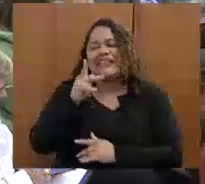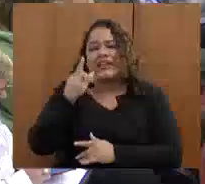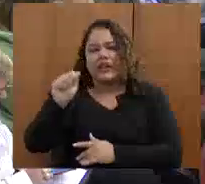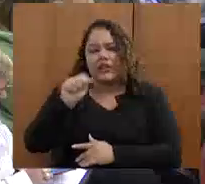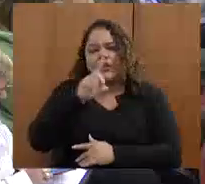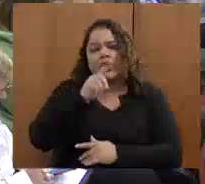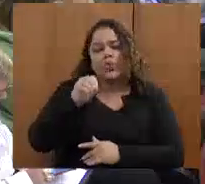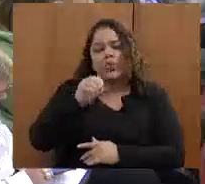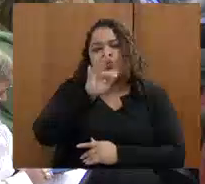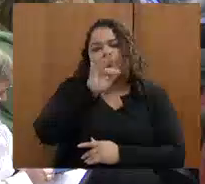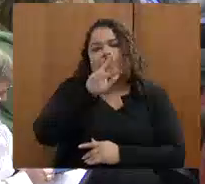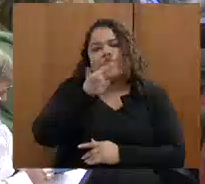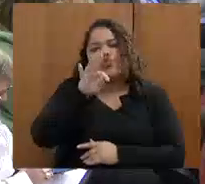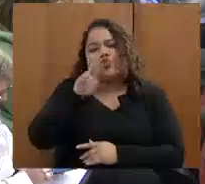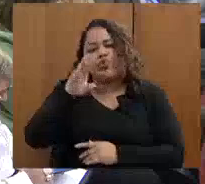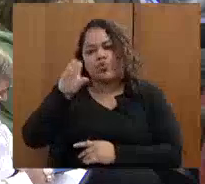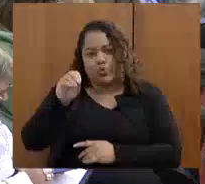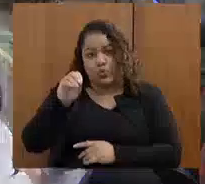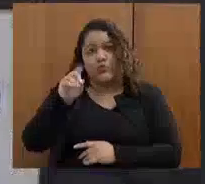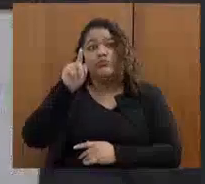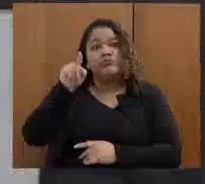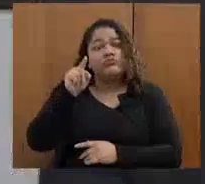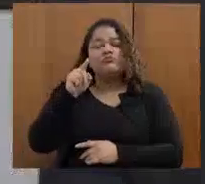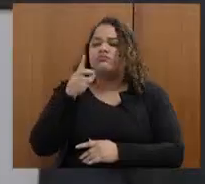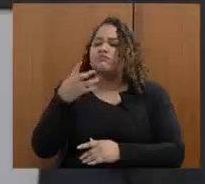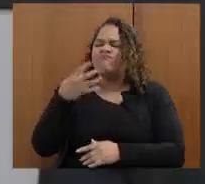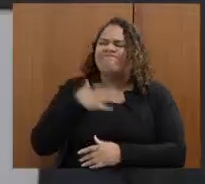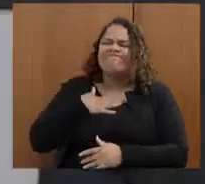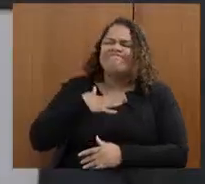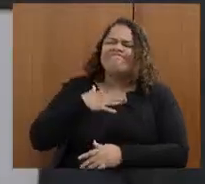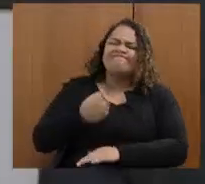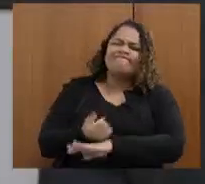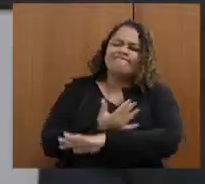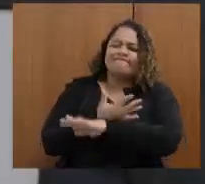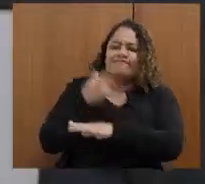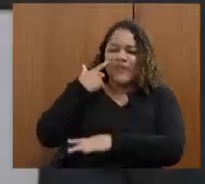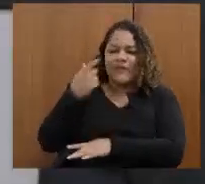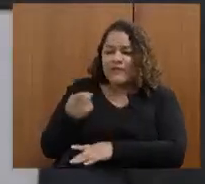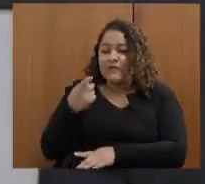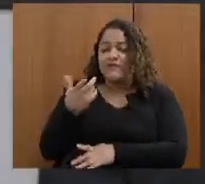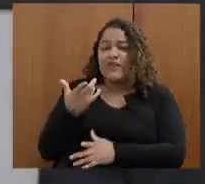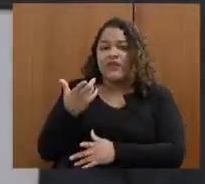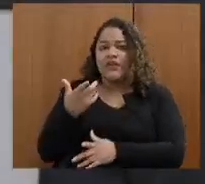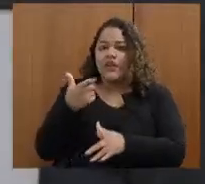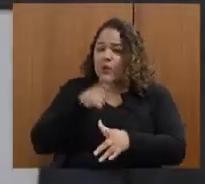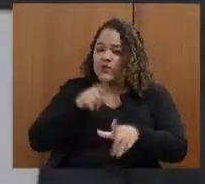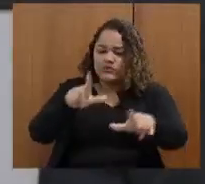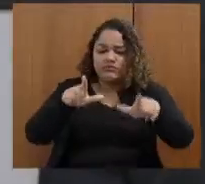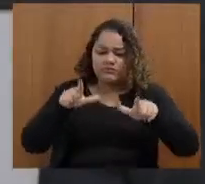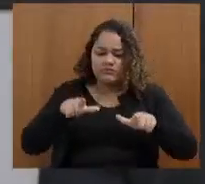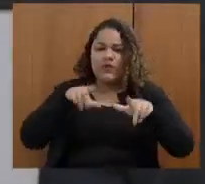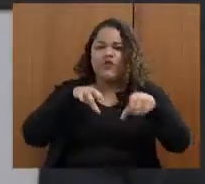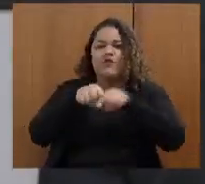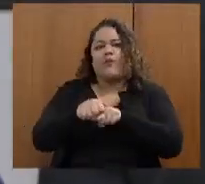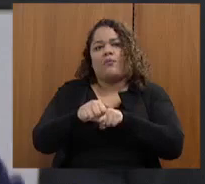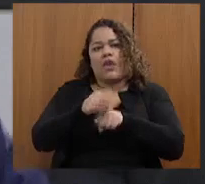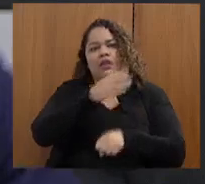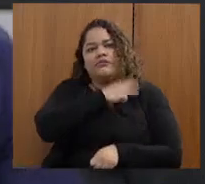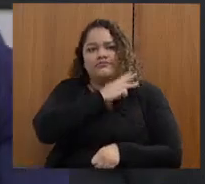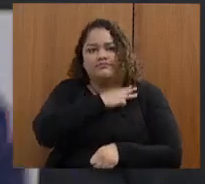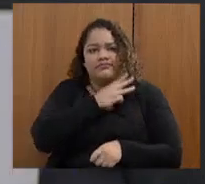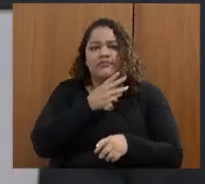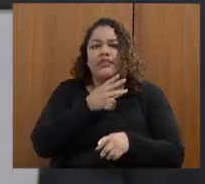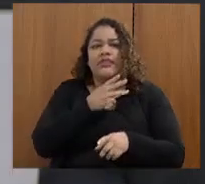o senhor de 40 anos de idade recebendo ali o seu diploma de profissionalização Ou seja hoje o Brasil tem